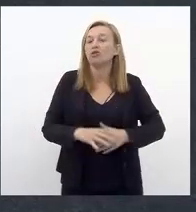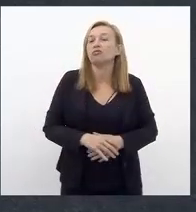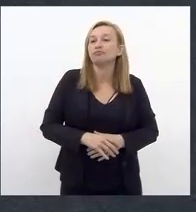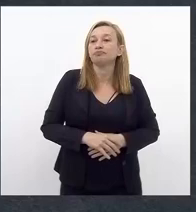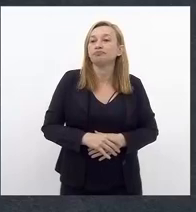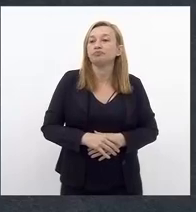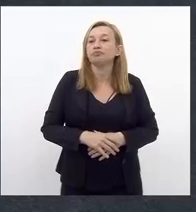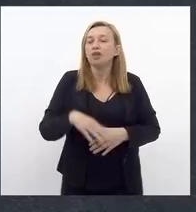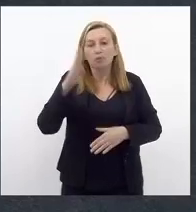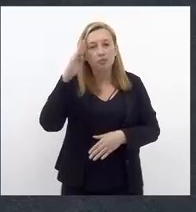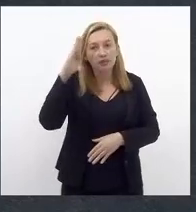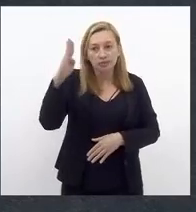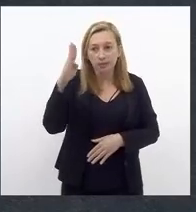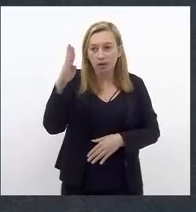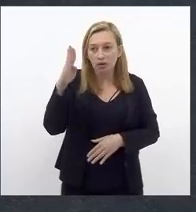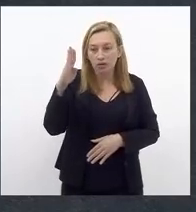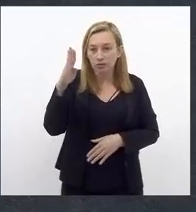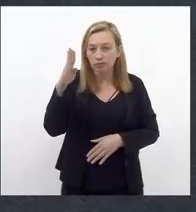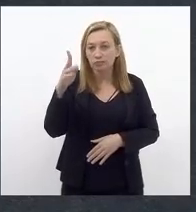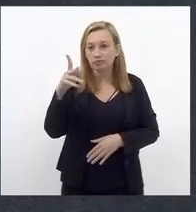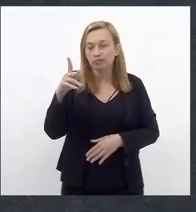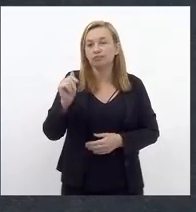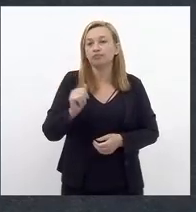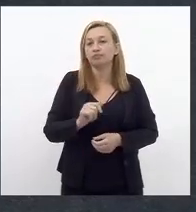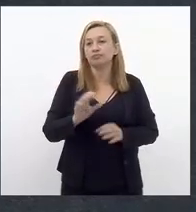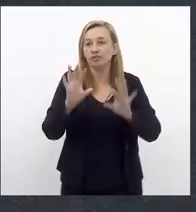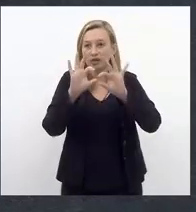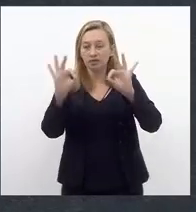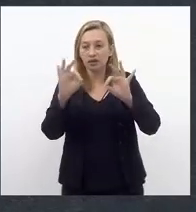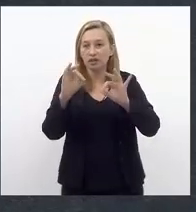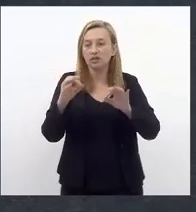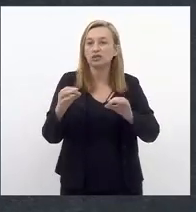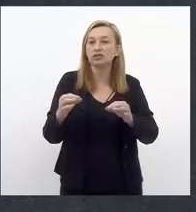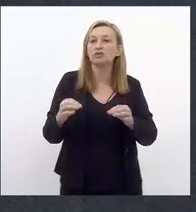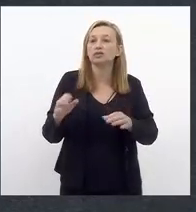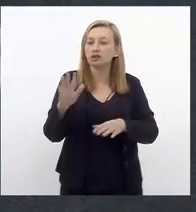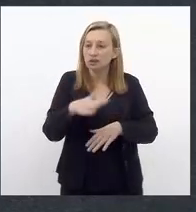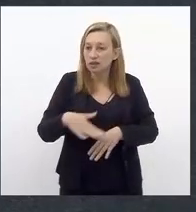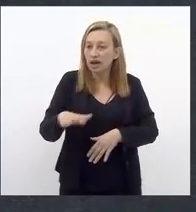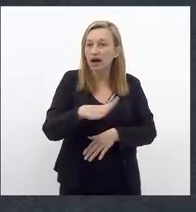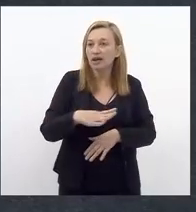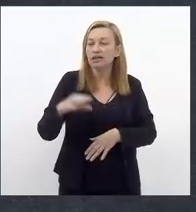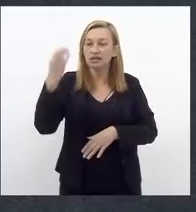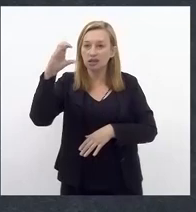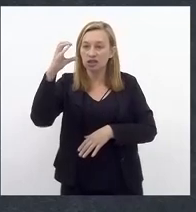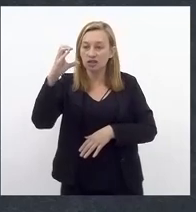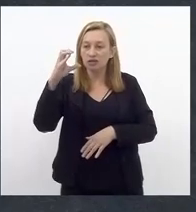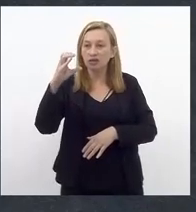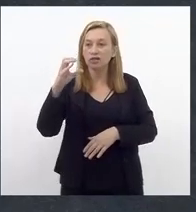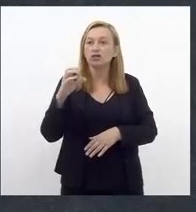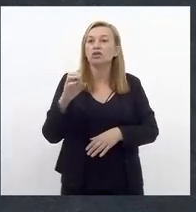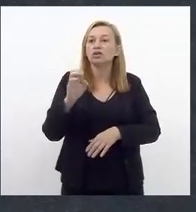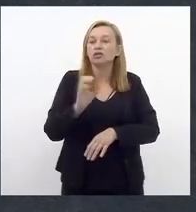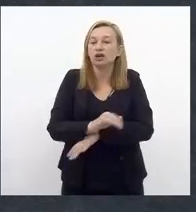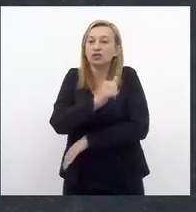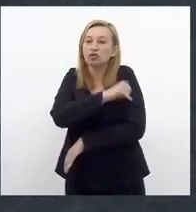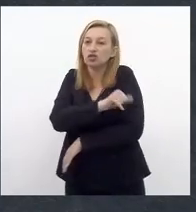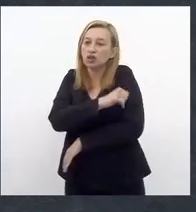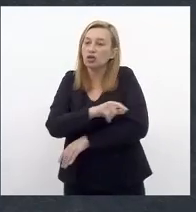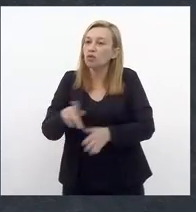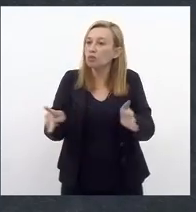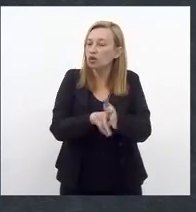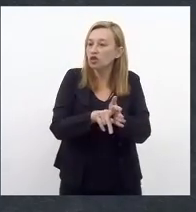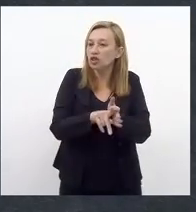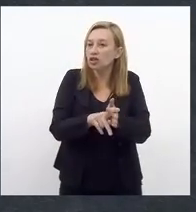uma das principais são a principal interlocutor da comunidade científica do Rio de Janeiro é uma por importante é um projeto que tem a ver